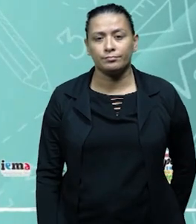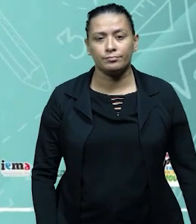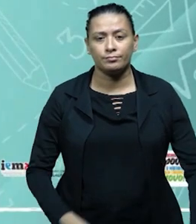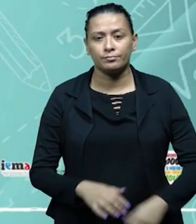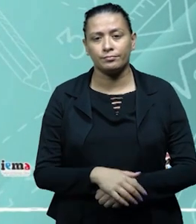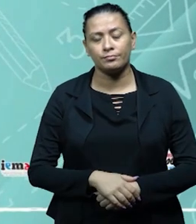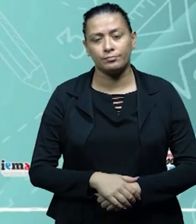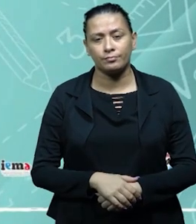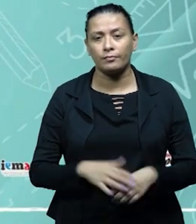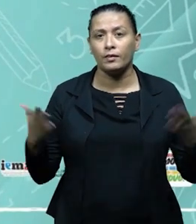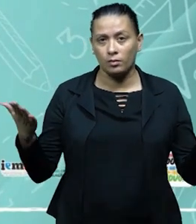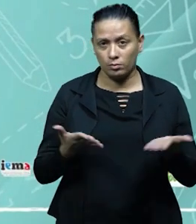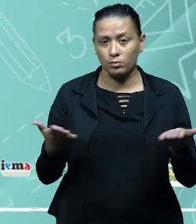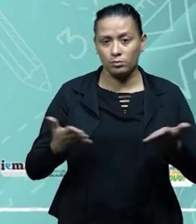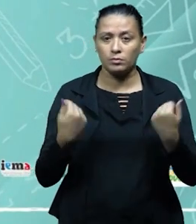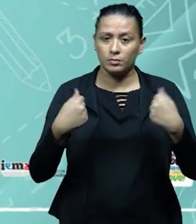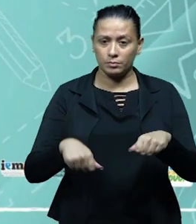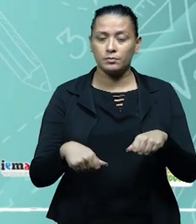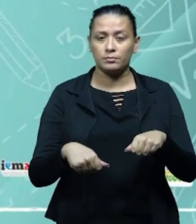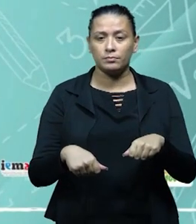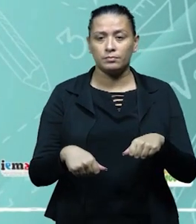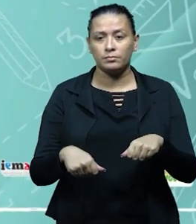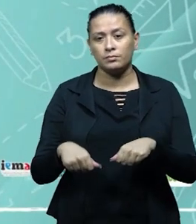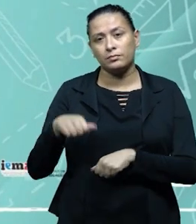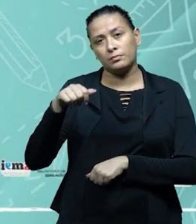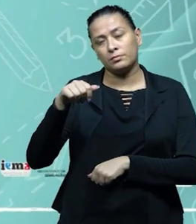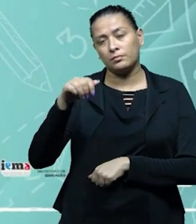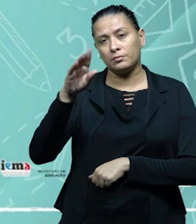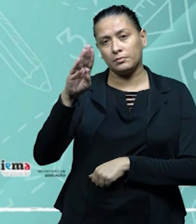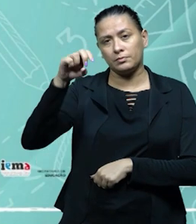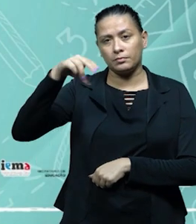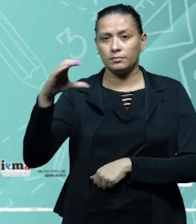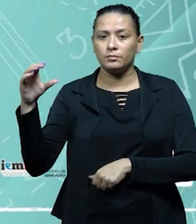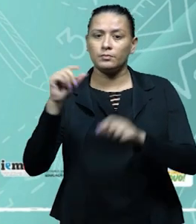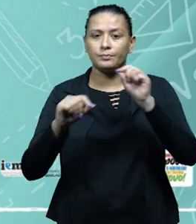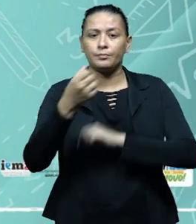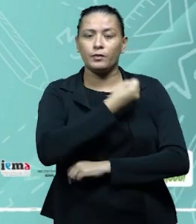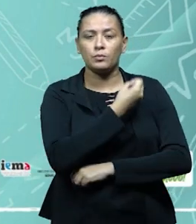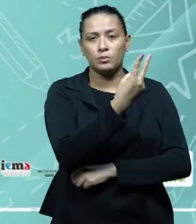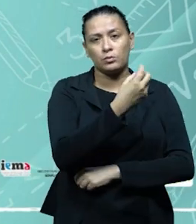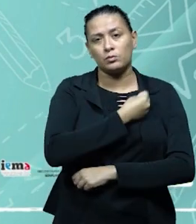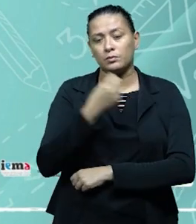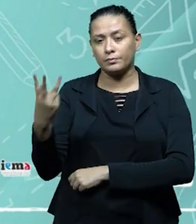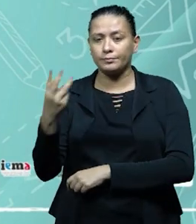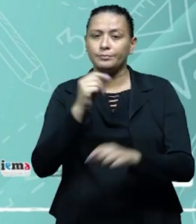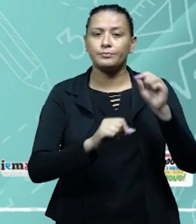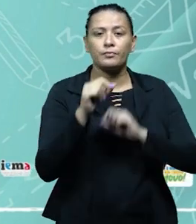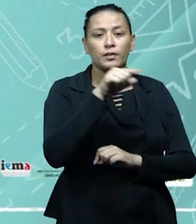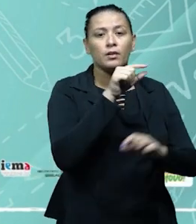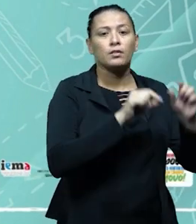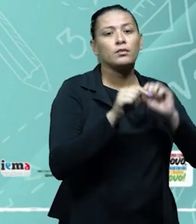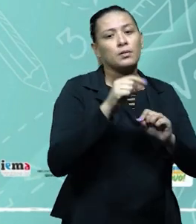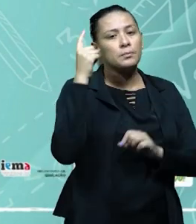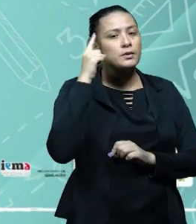você hoje nós vamos trabalhar as competências da bncc de número 2 e TR a de número dois é o pensamento